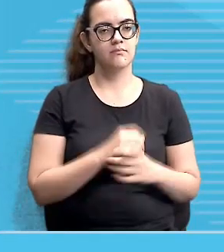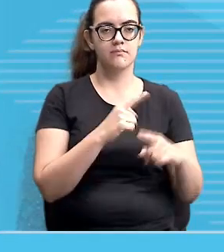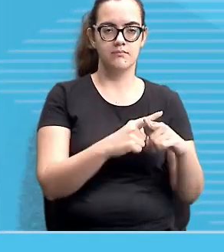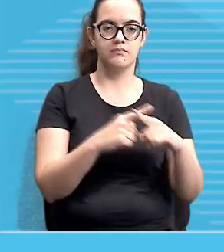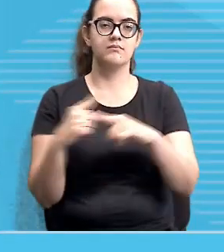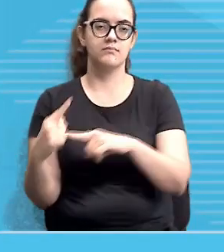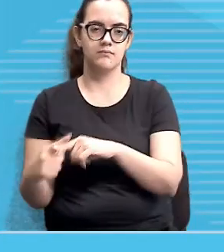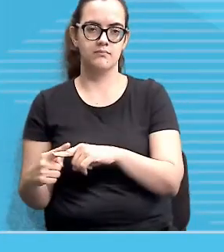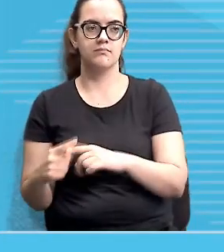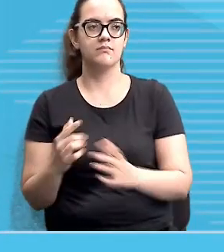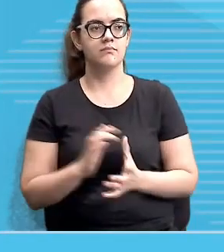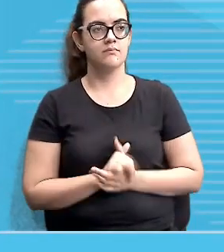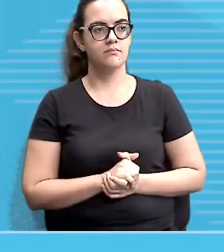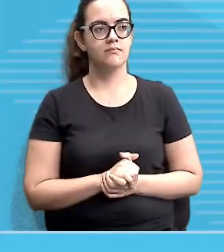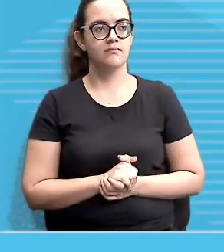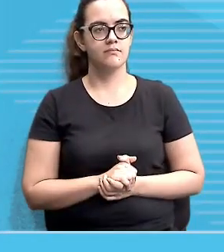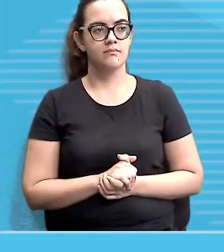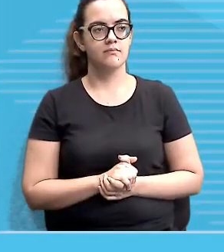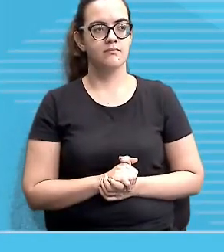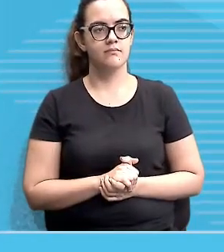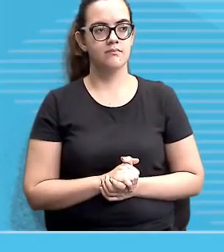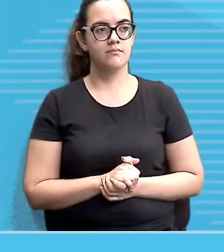que é 45